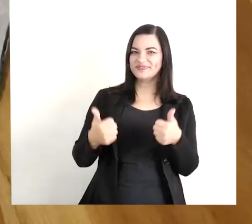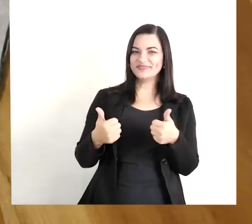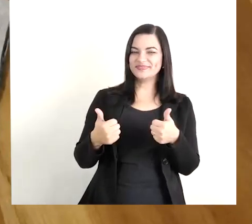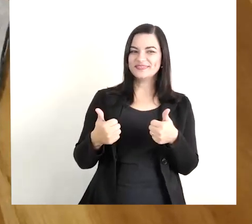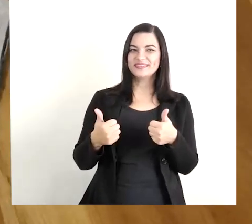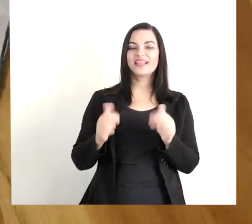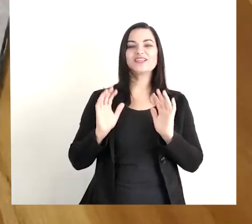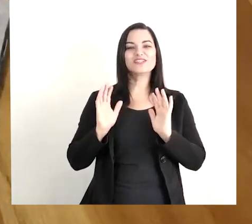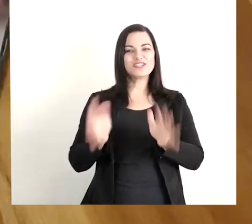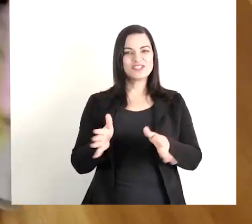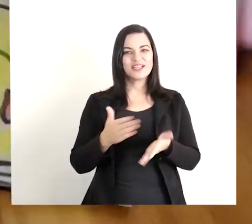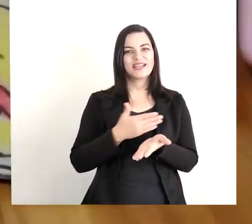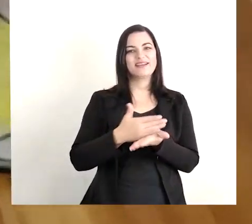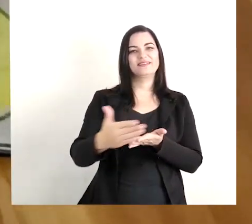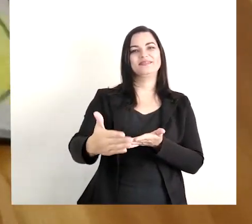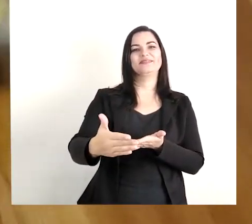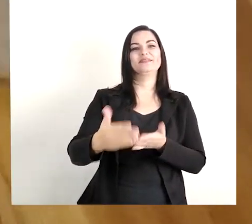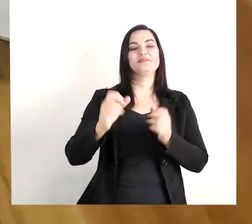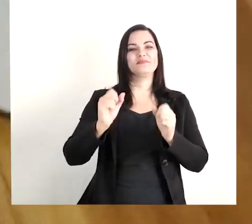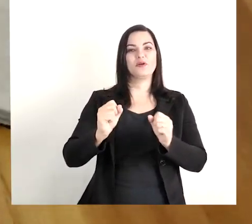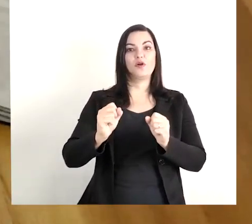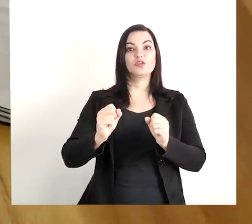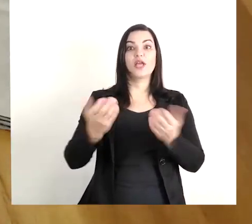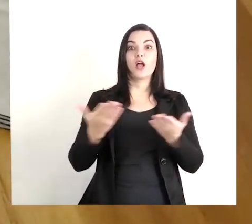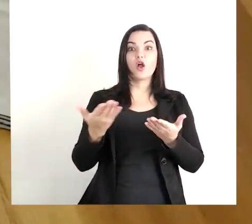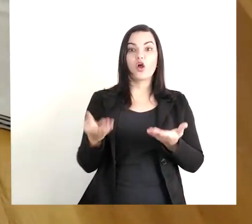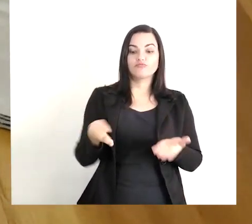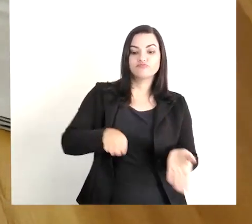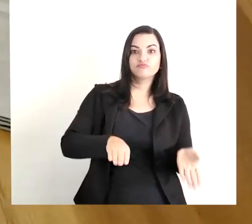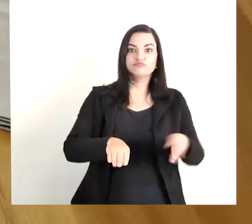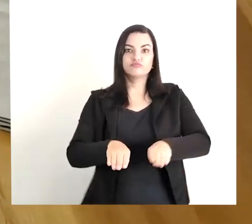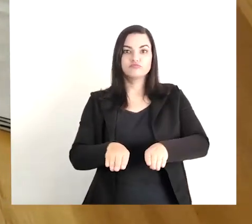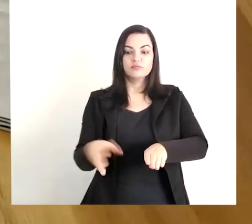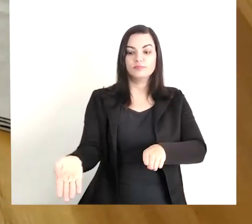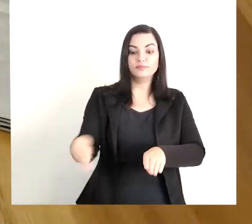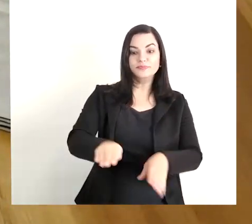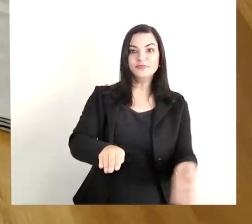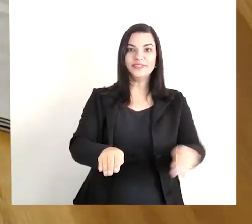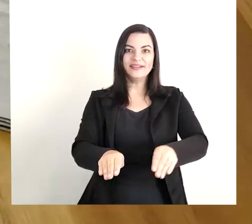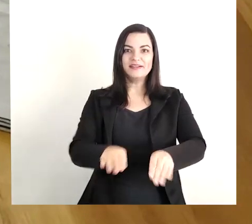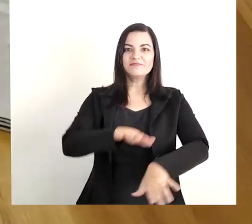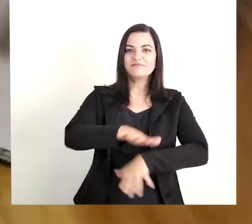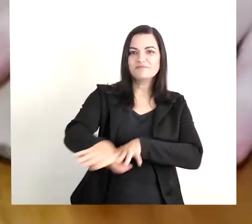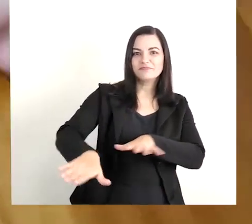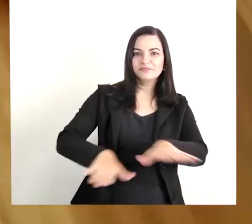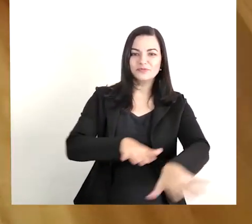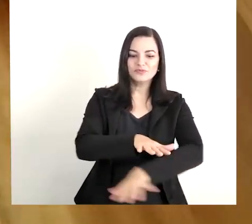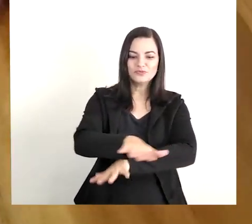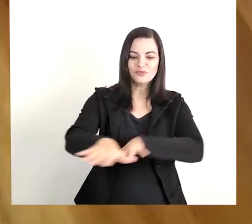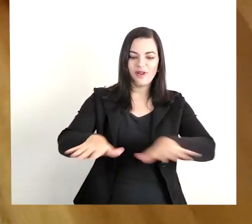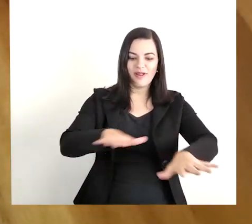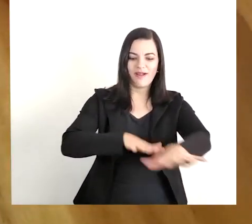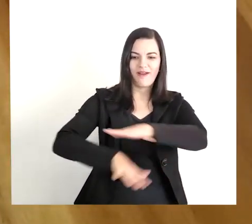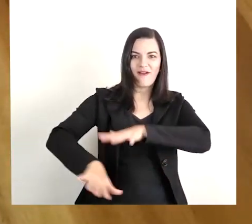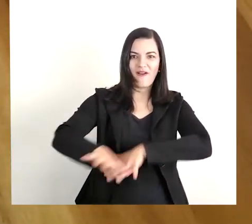Pronto, nós temos os nossos cartões. Agora é só virar para baixo, misturar bem.